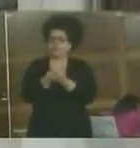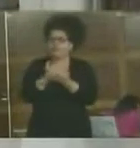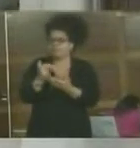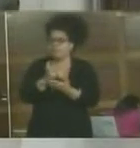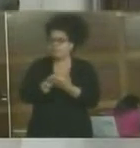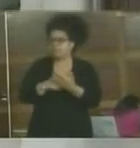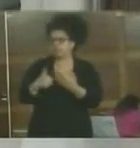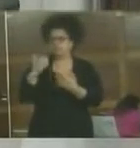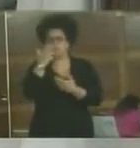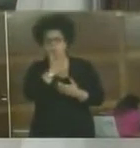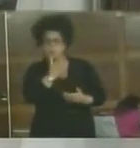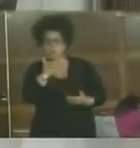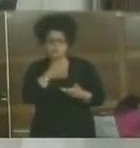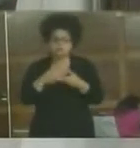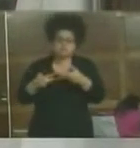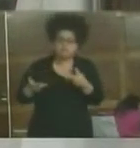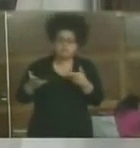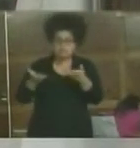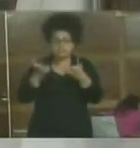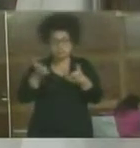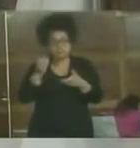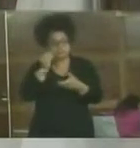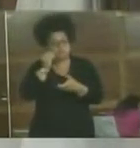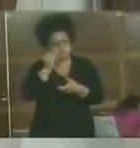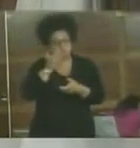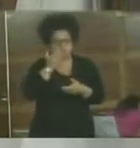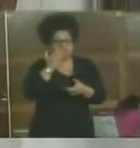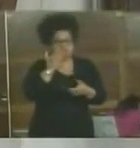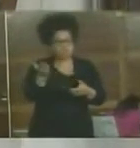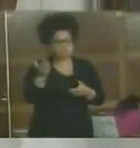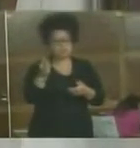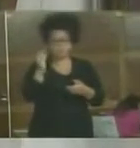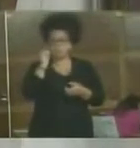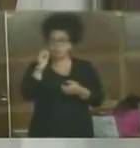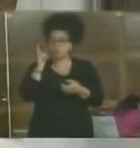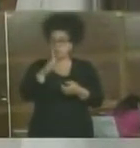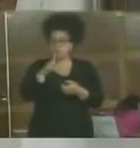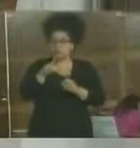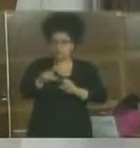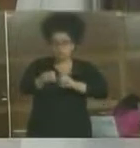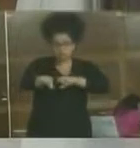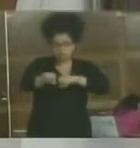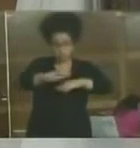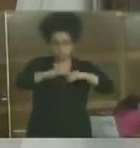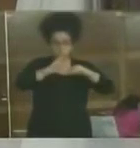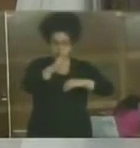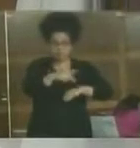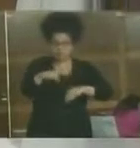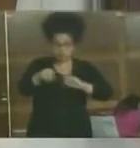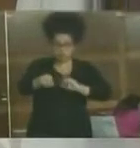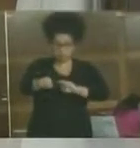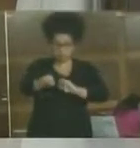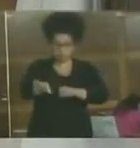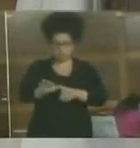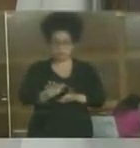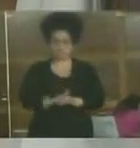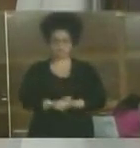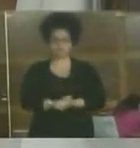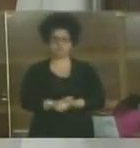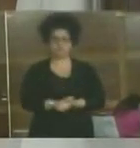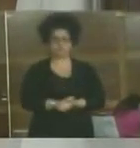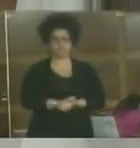música, então não nos compete aqui a solicitação disso. E na minha...